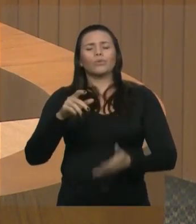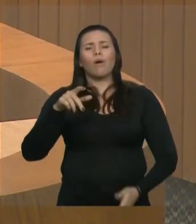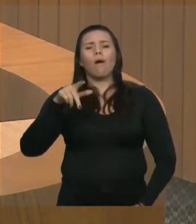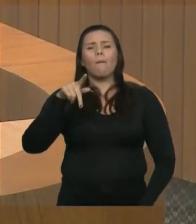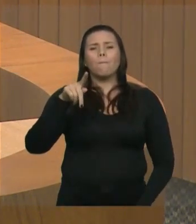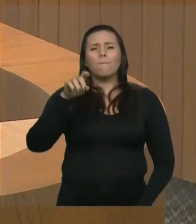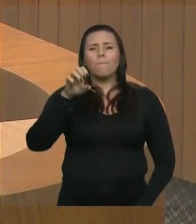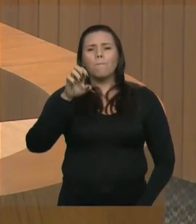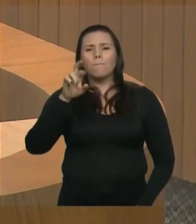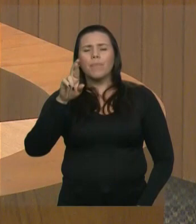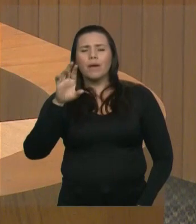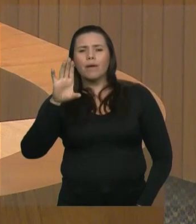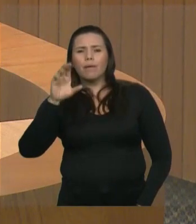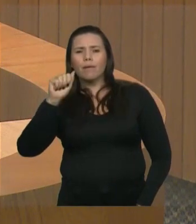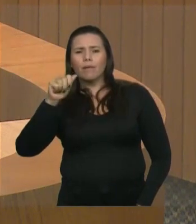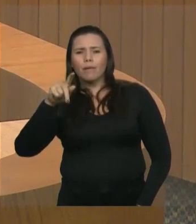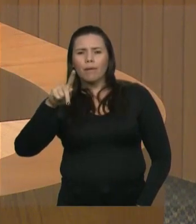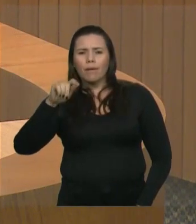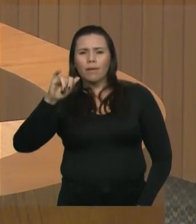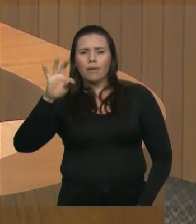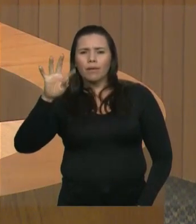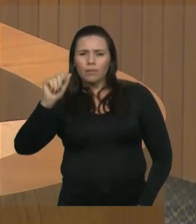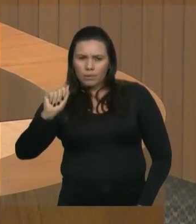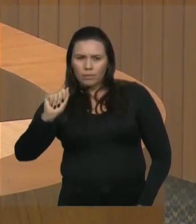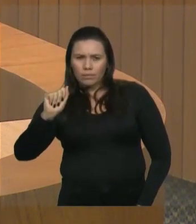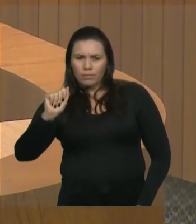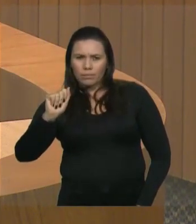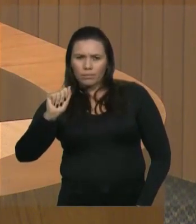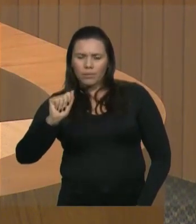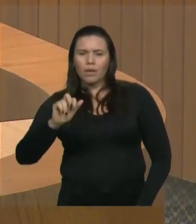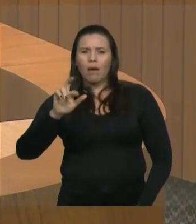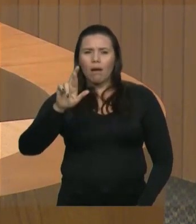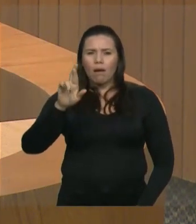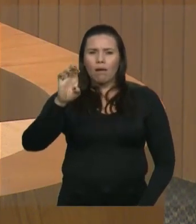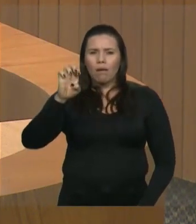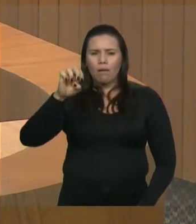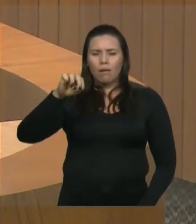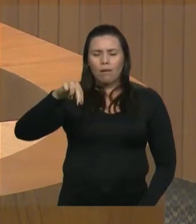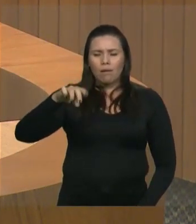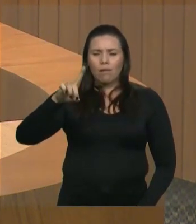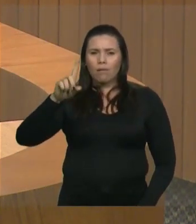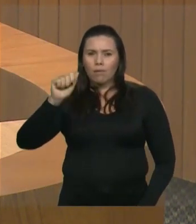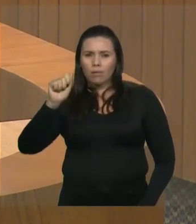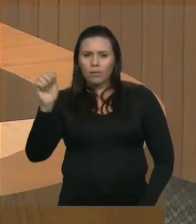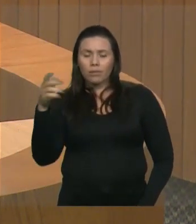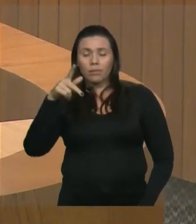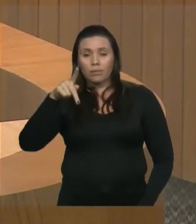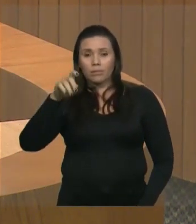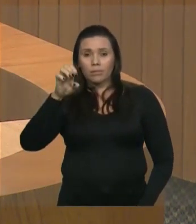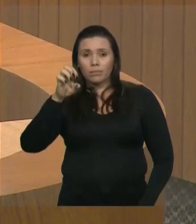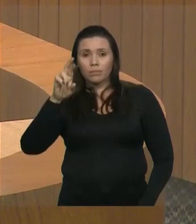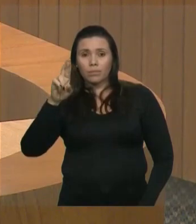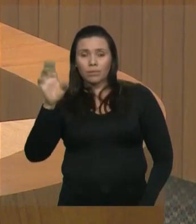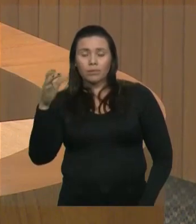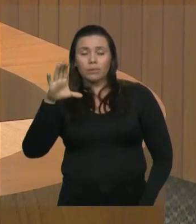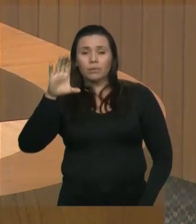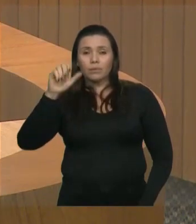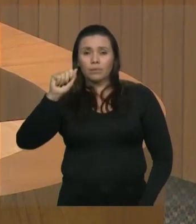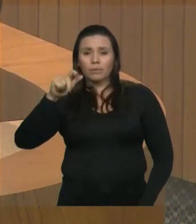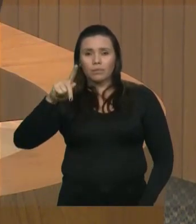senhores, esse é o Maranhão que os maranhenses têm que enxergar. É o Maranhão